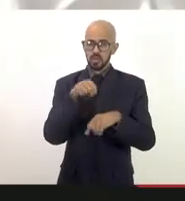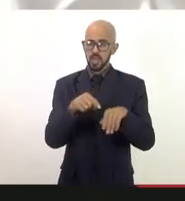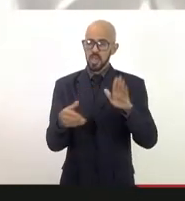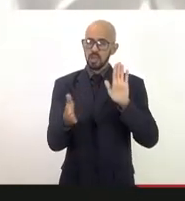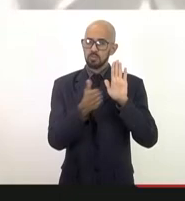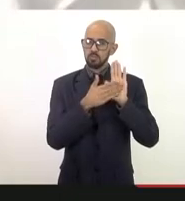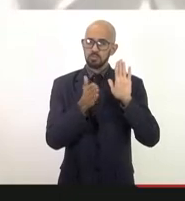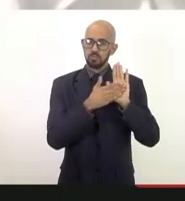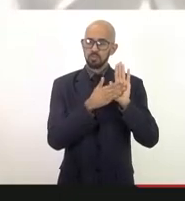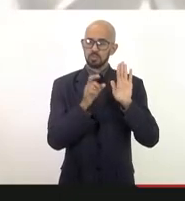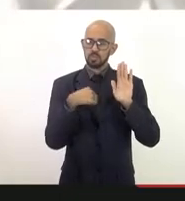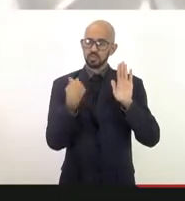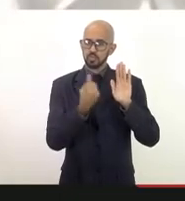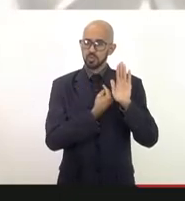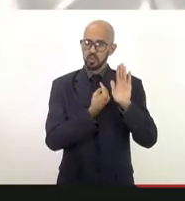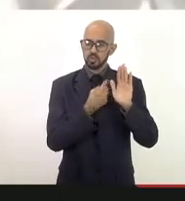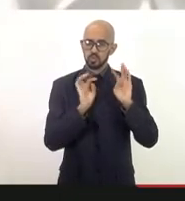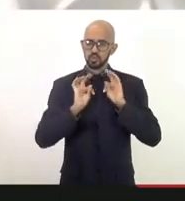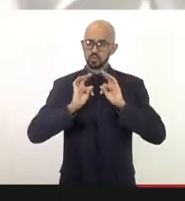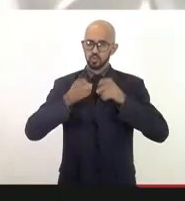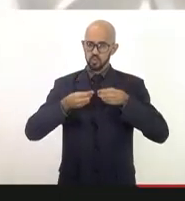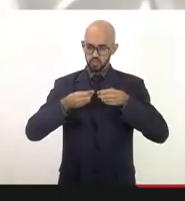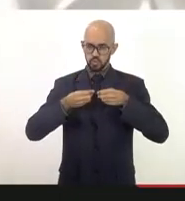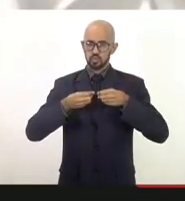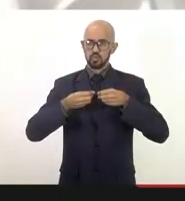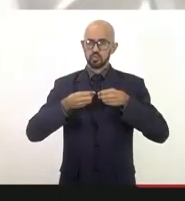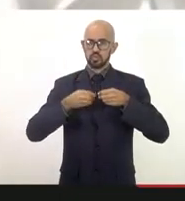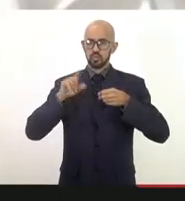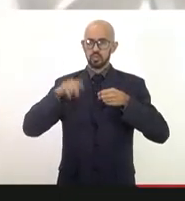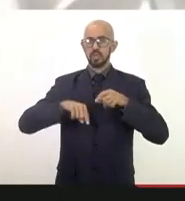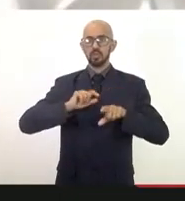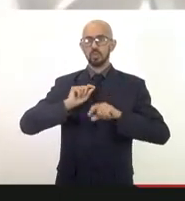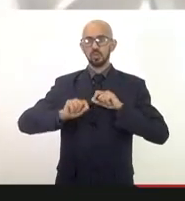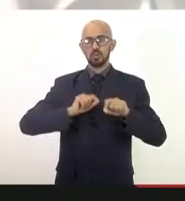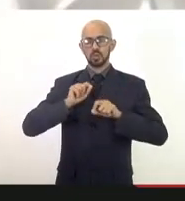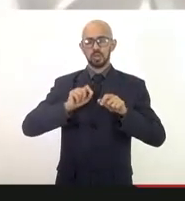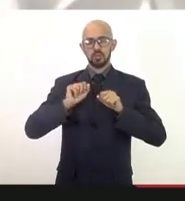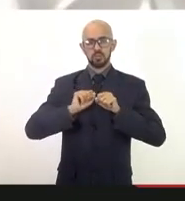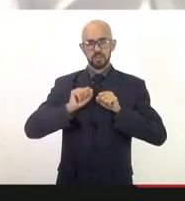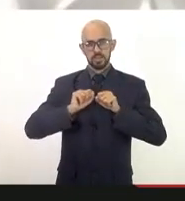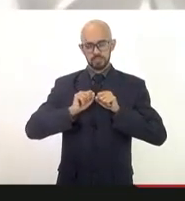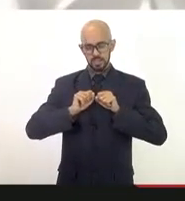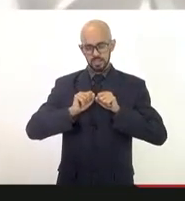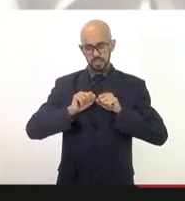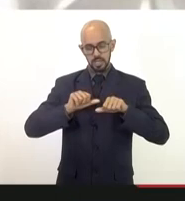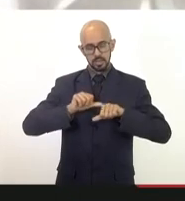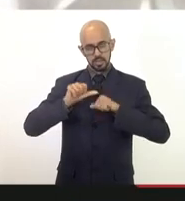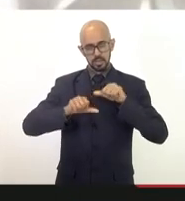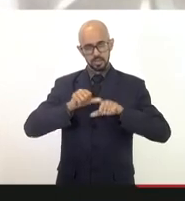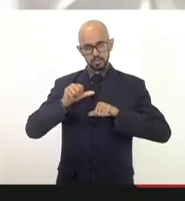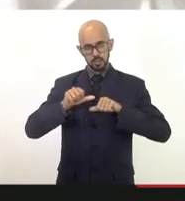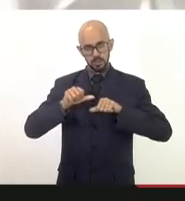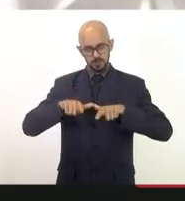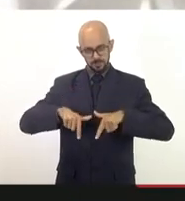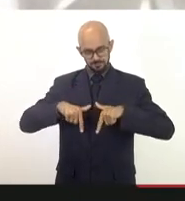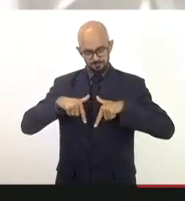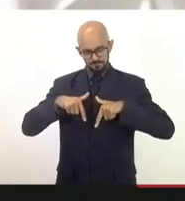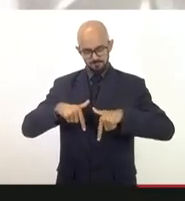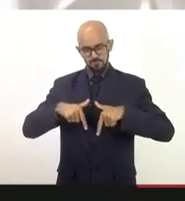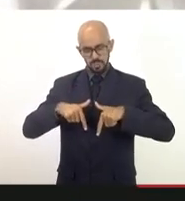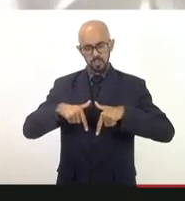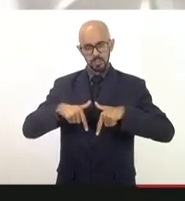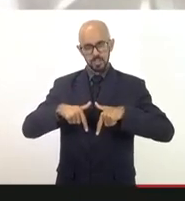de todos nós, todas e todos, que é fazer esse processo de transformação enfrentando aí